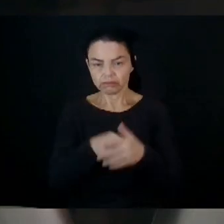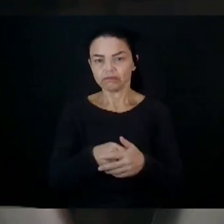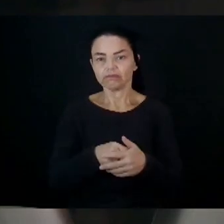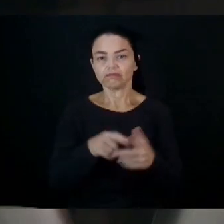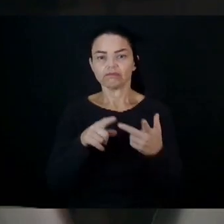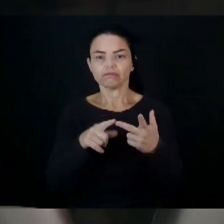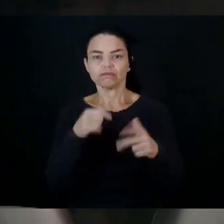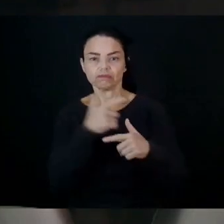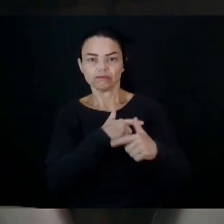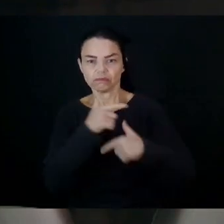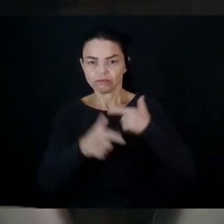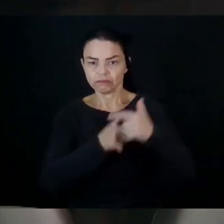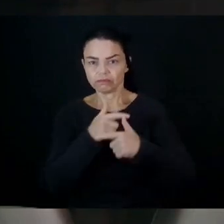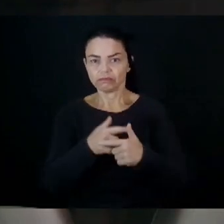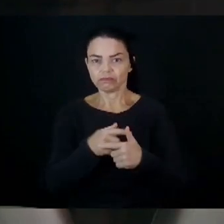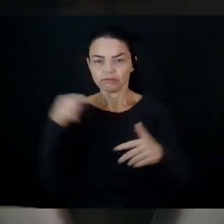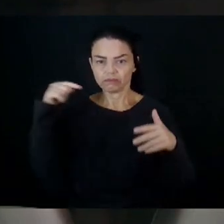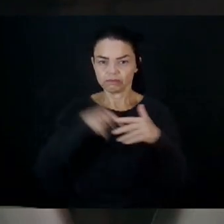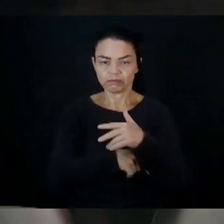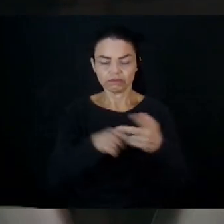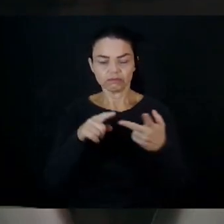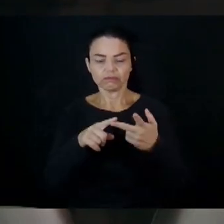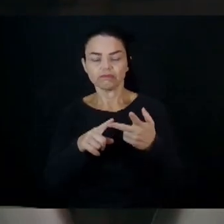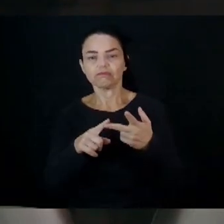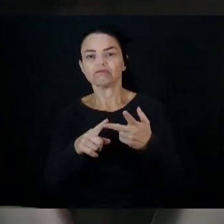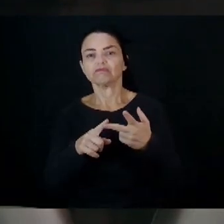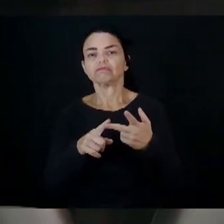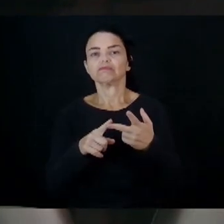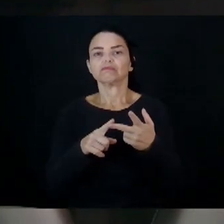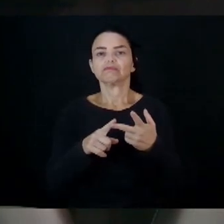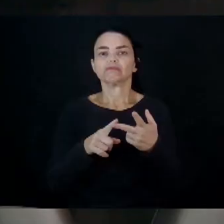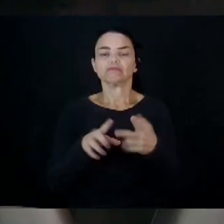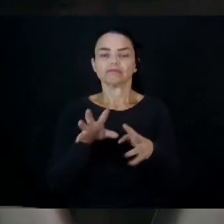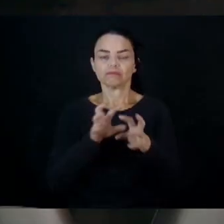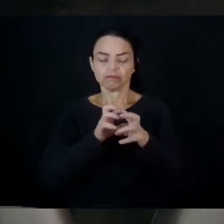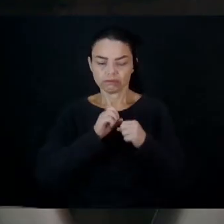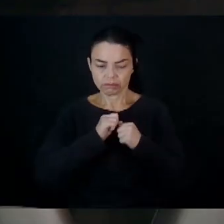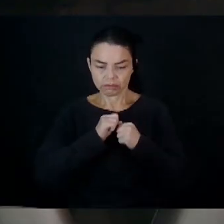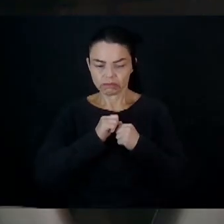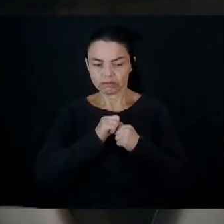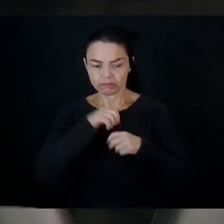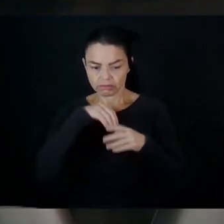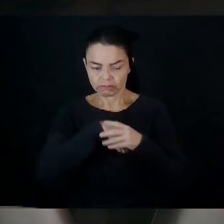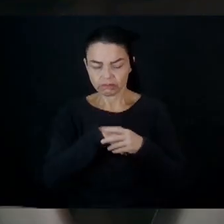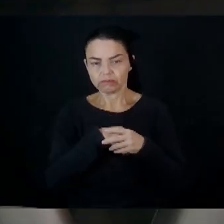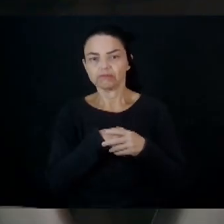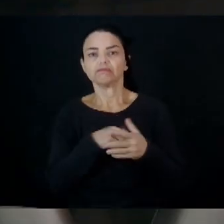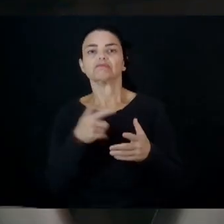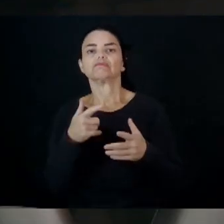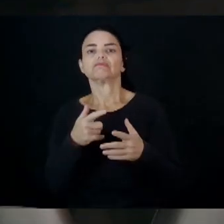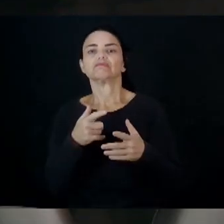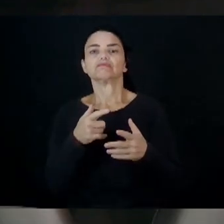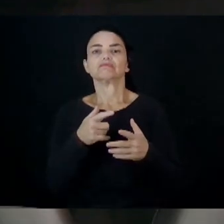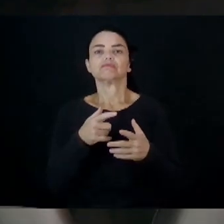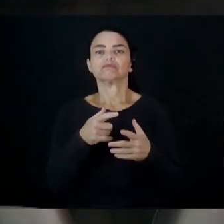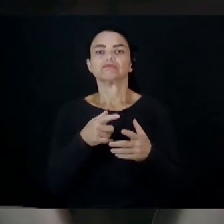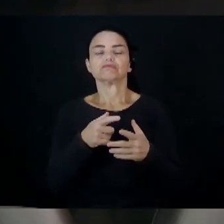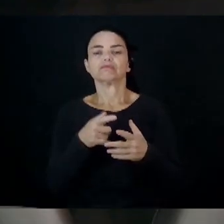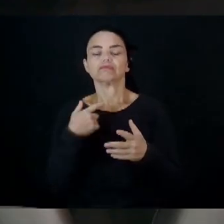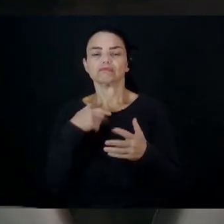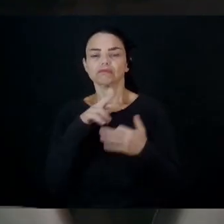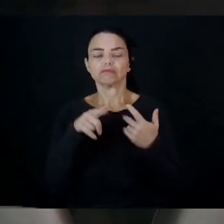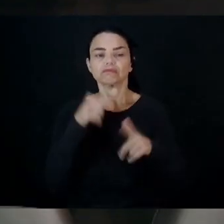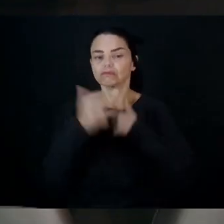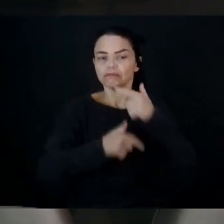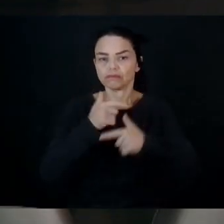nas fases profundas do sono, aquilo se enraize melhor, e você ficou multitarefas, né? Então